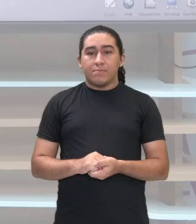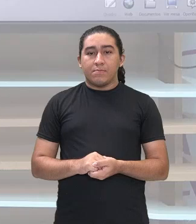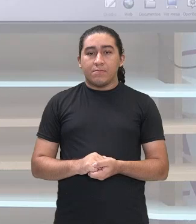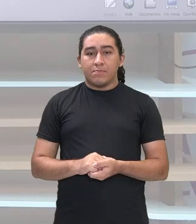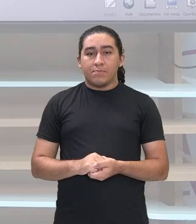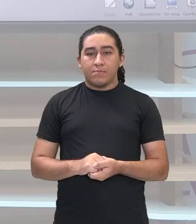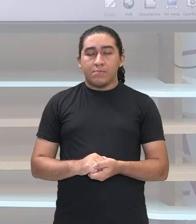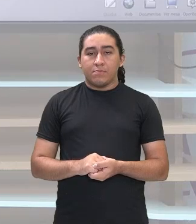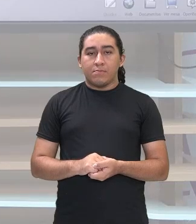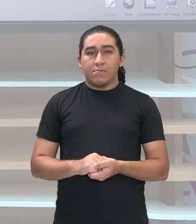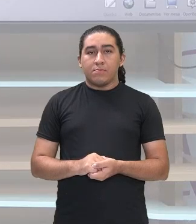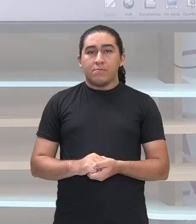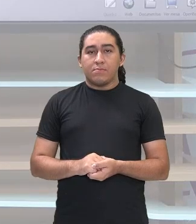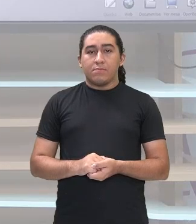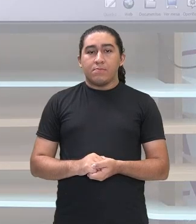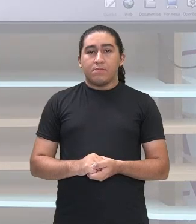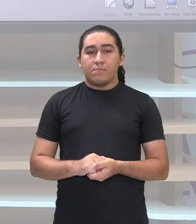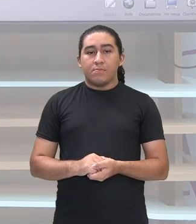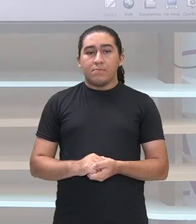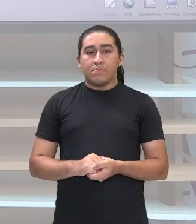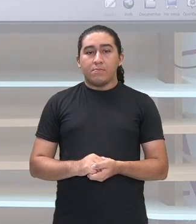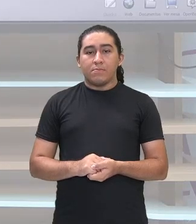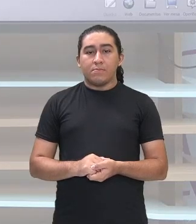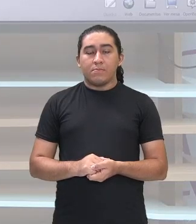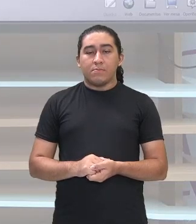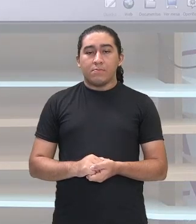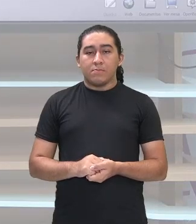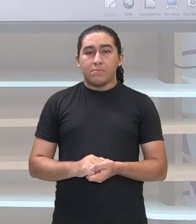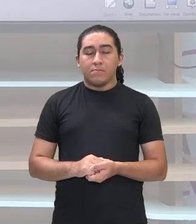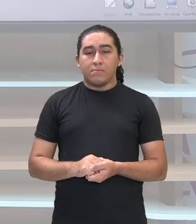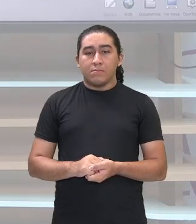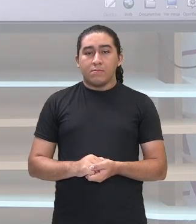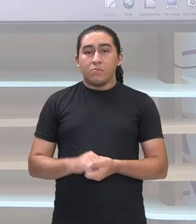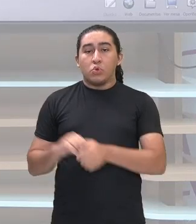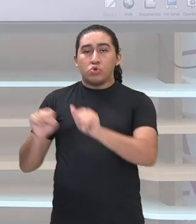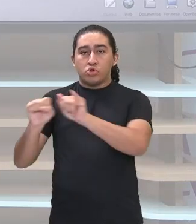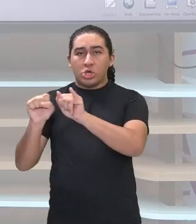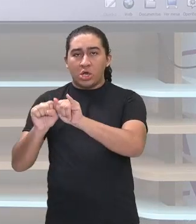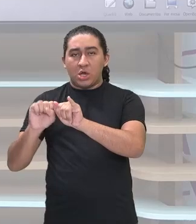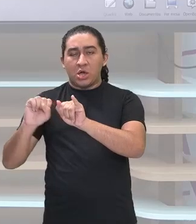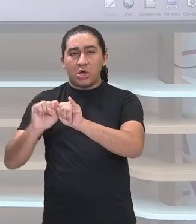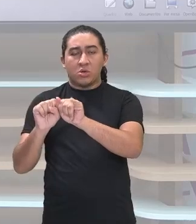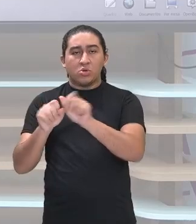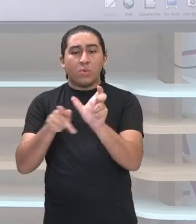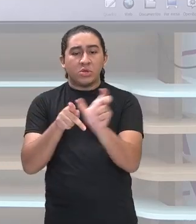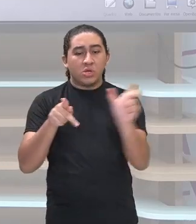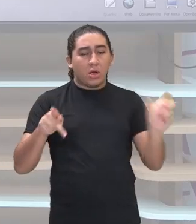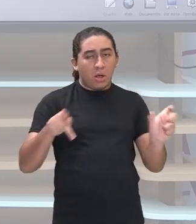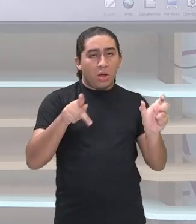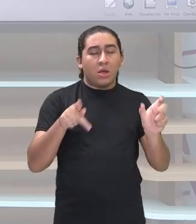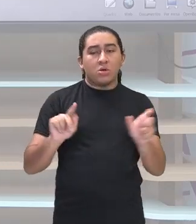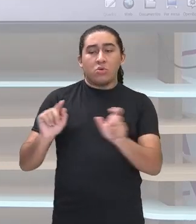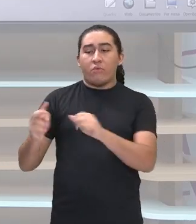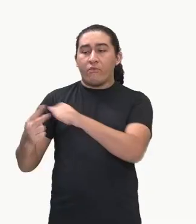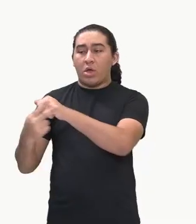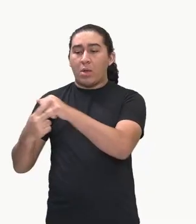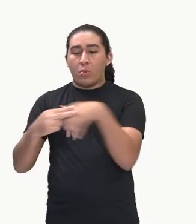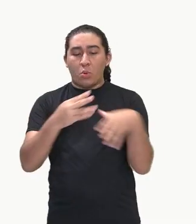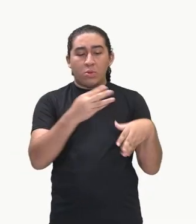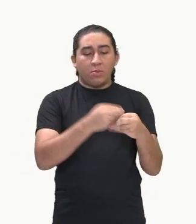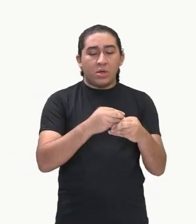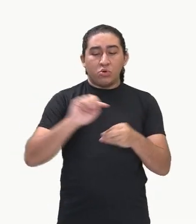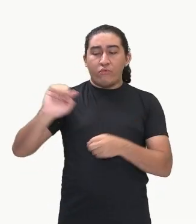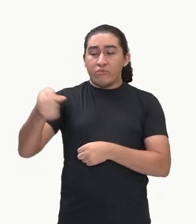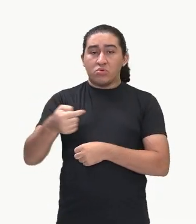verbo e o complemento, tá? Então, entre sujeito, complemento, verbo e complemento também não posso